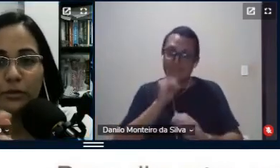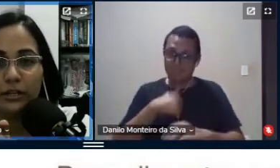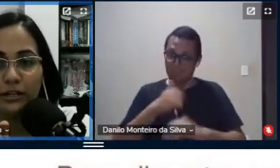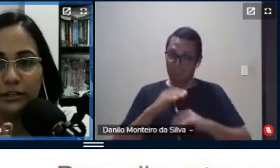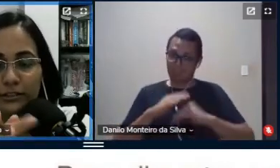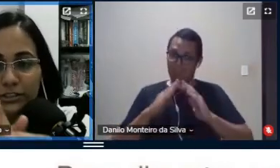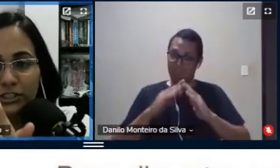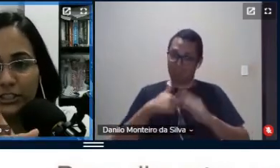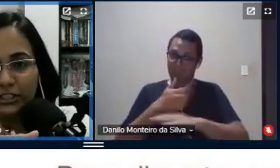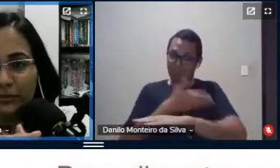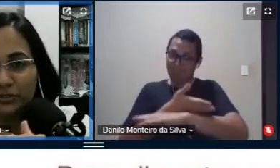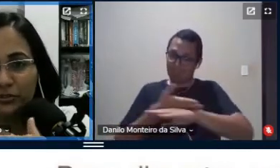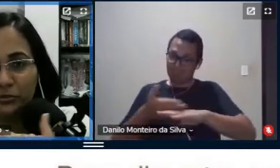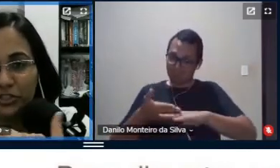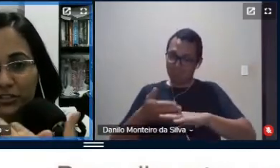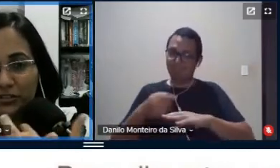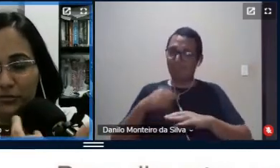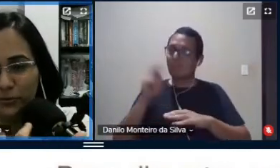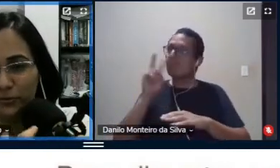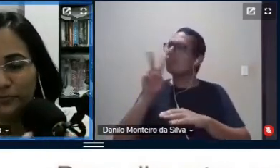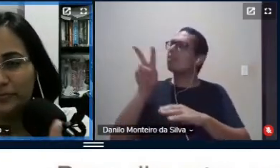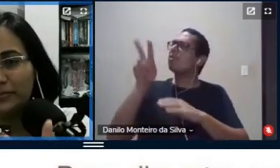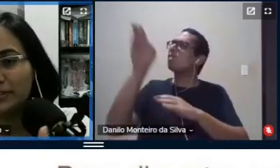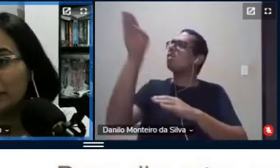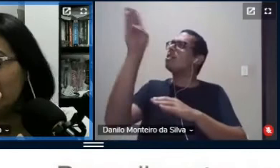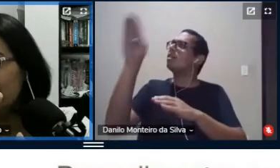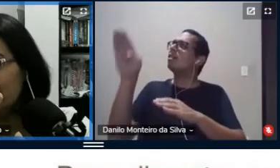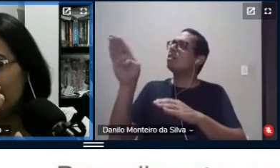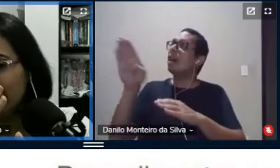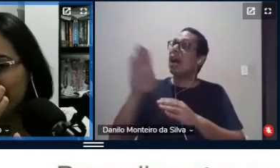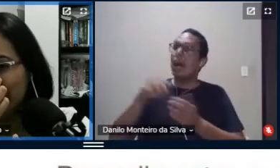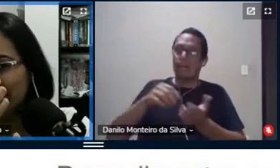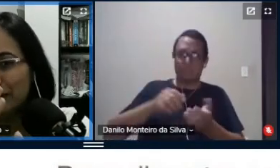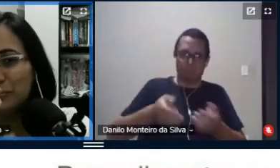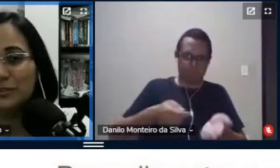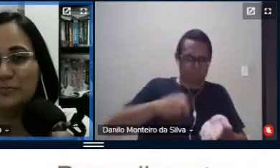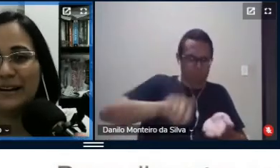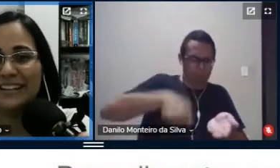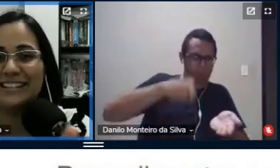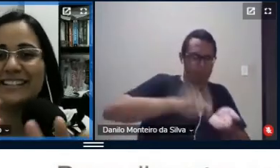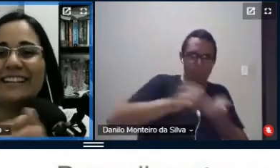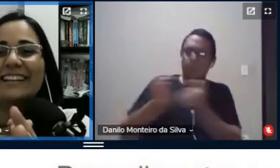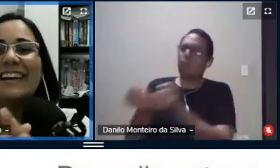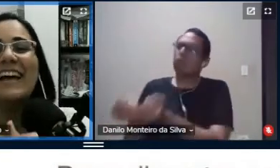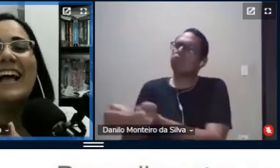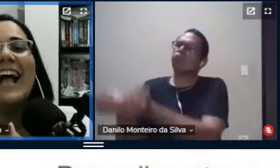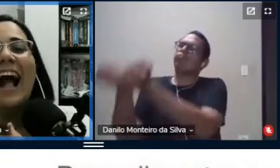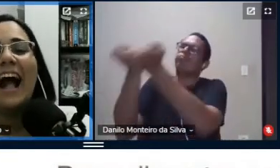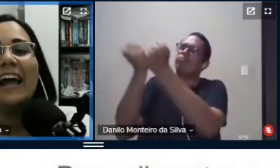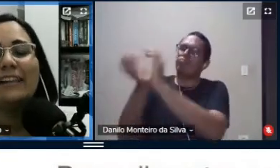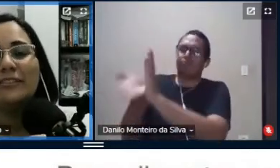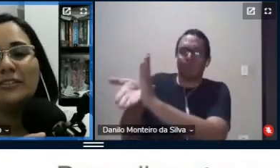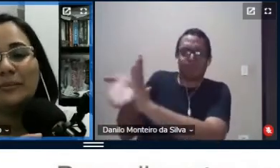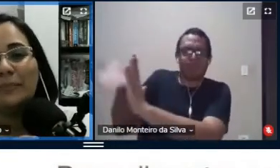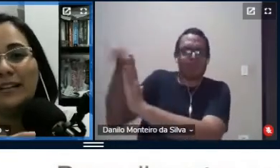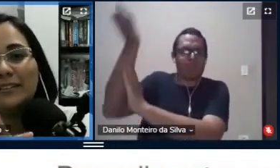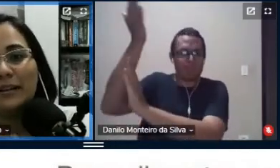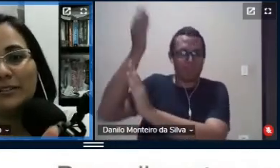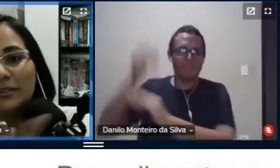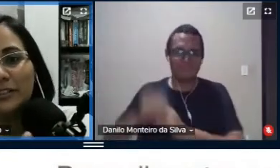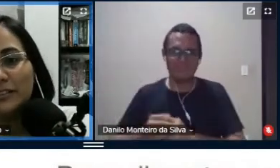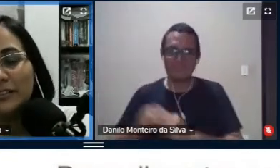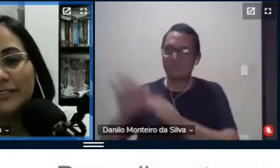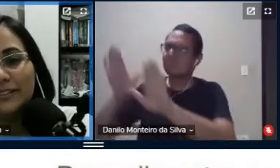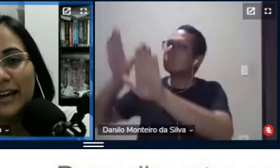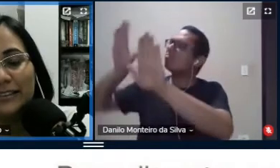Foi uma engenheira que me ensinou, engenheira civil, tá? Engenheira mecânica não sabe muito de parede, né? Aí ela falou assim, passa